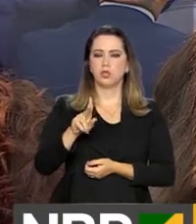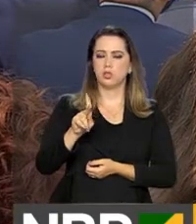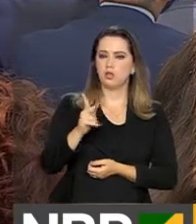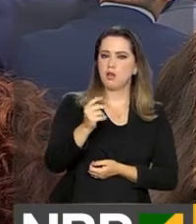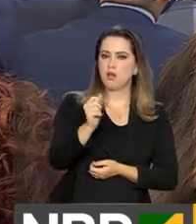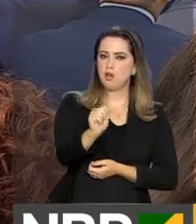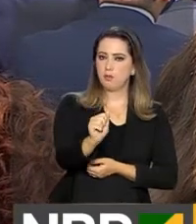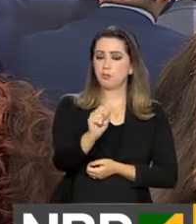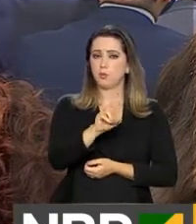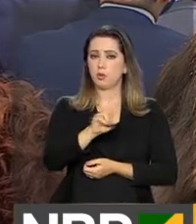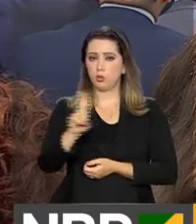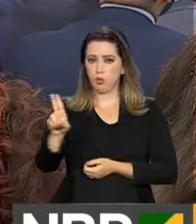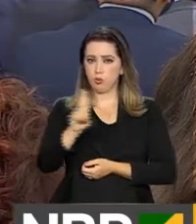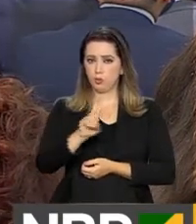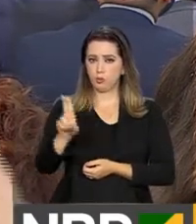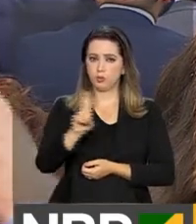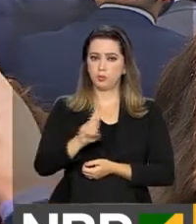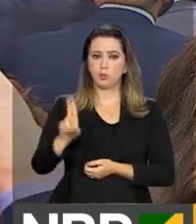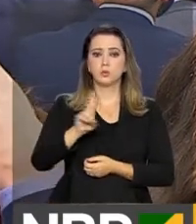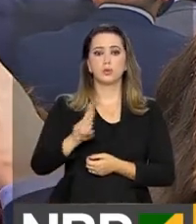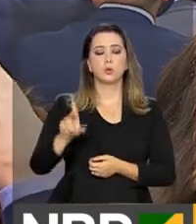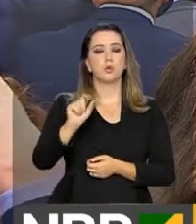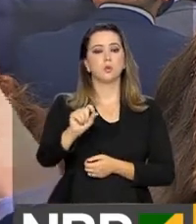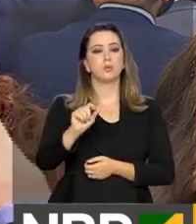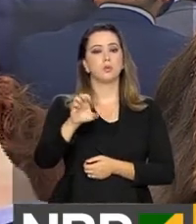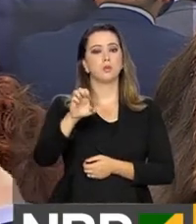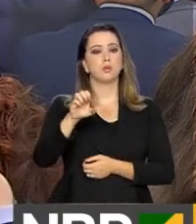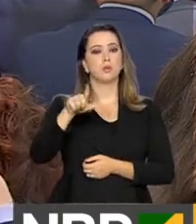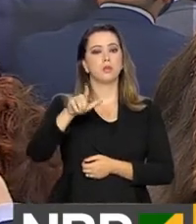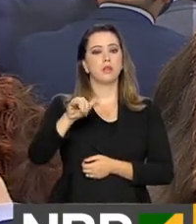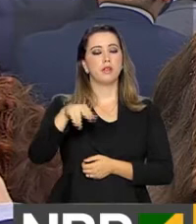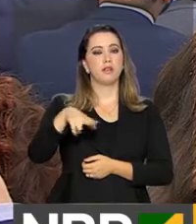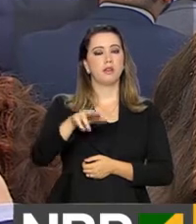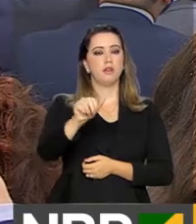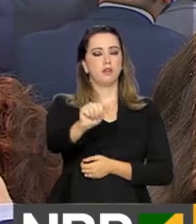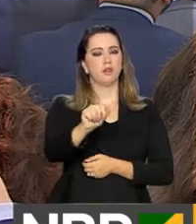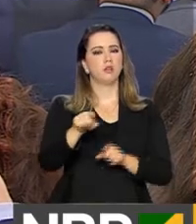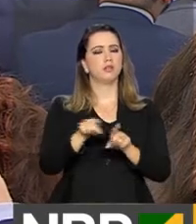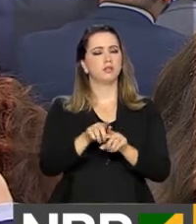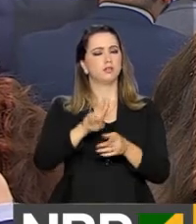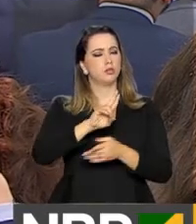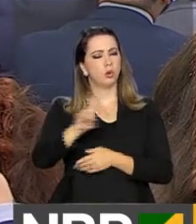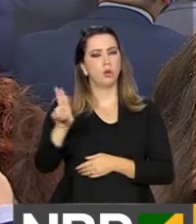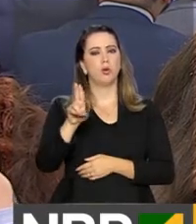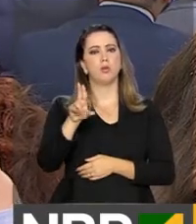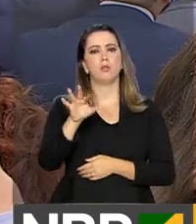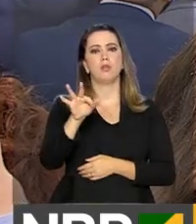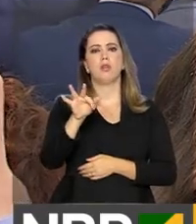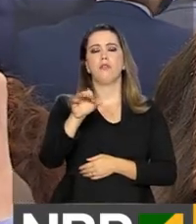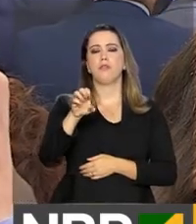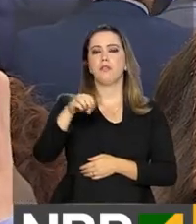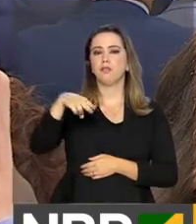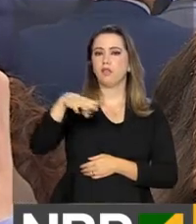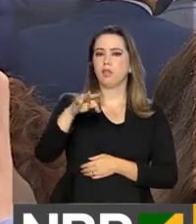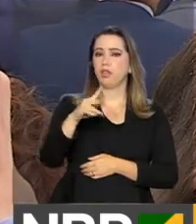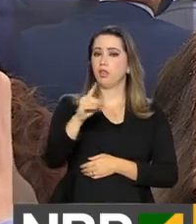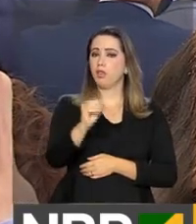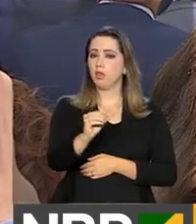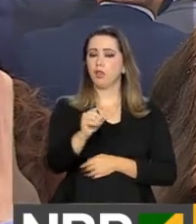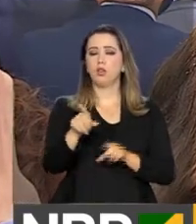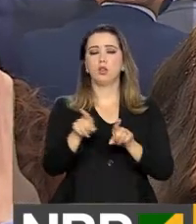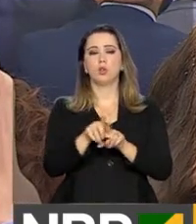ayanna sobral fernando coelho filho de oliveira moreira franco a cristina